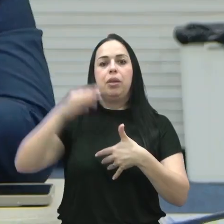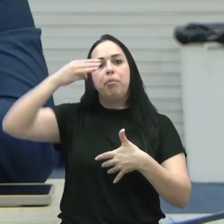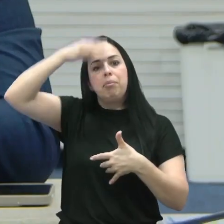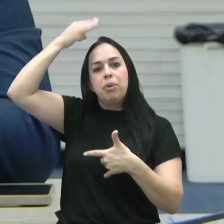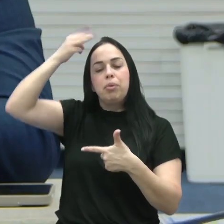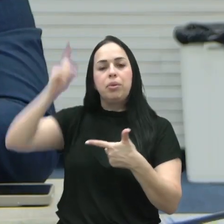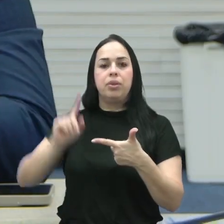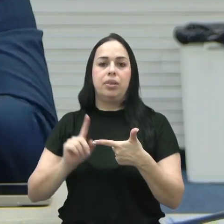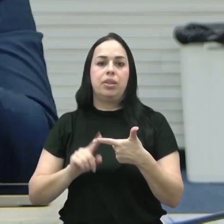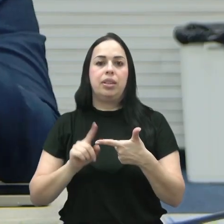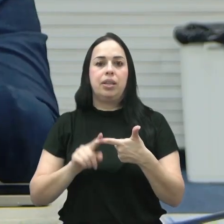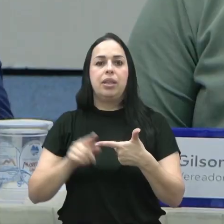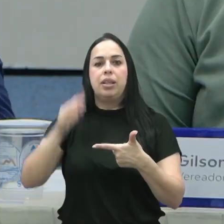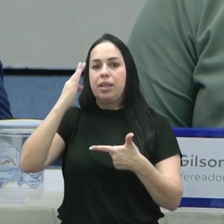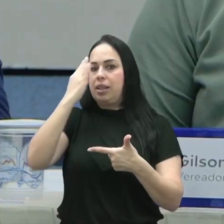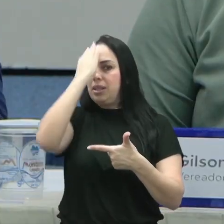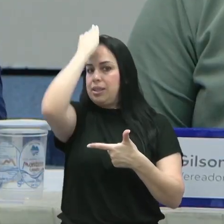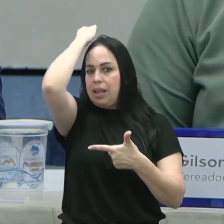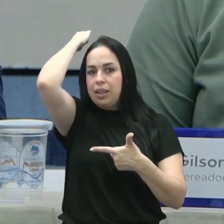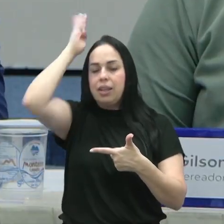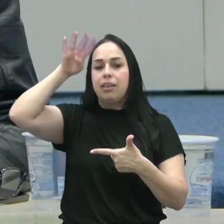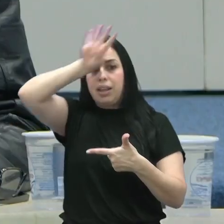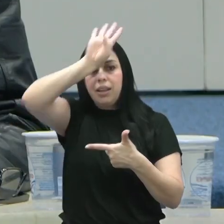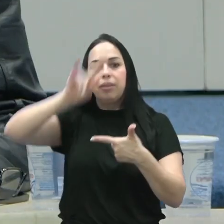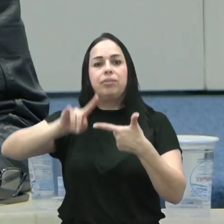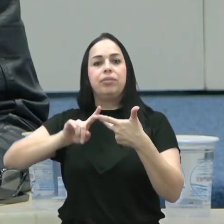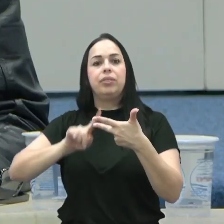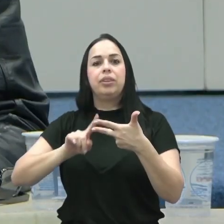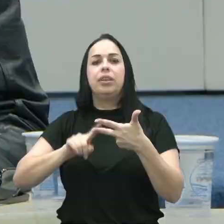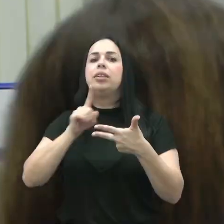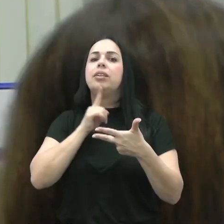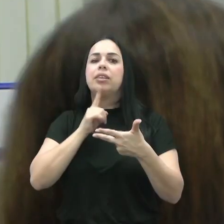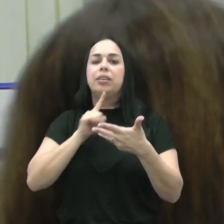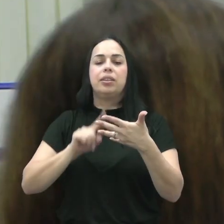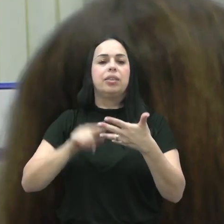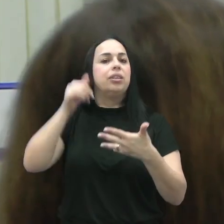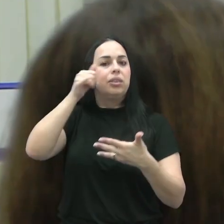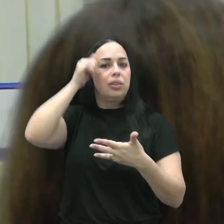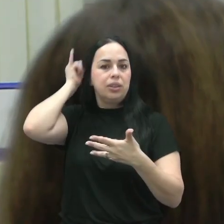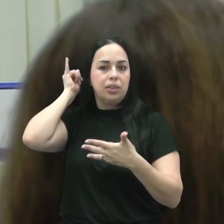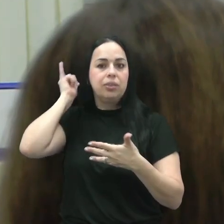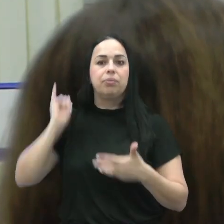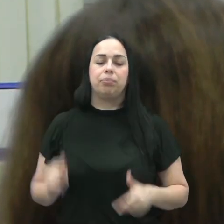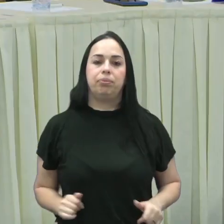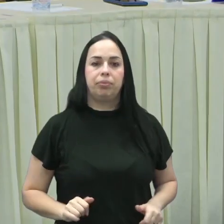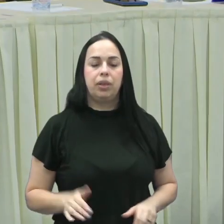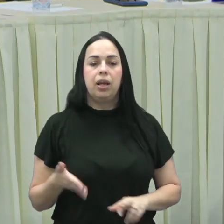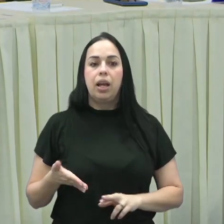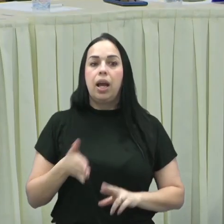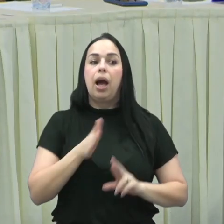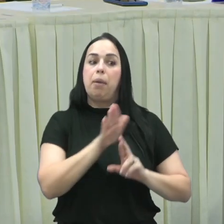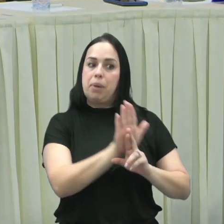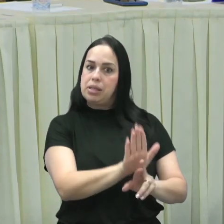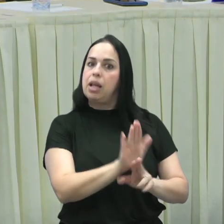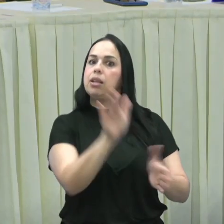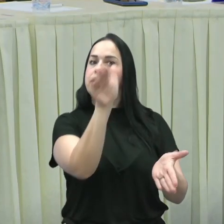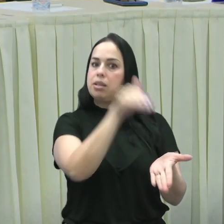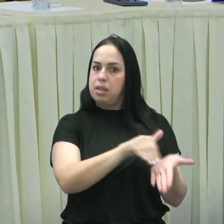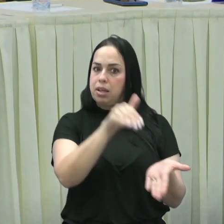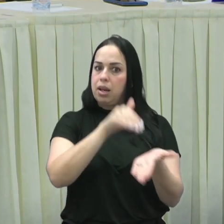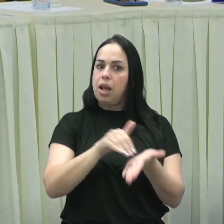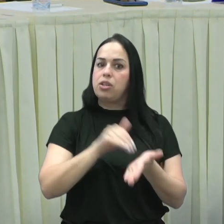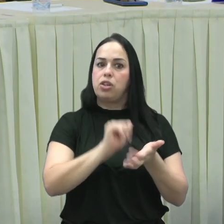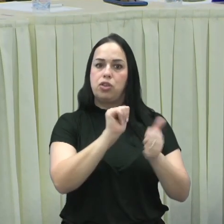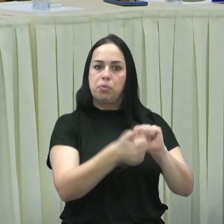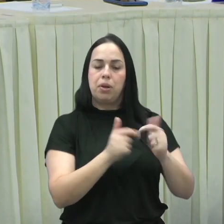Academia, Milton Vieira Filho, Sena, Sérgio Camargo e Sidney Campos, além de representantes